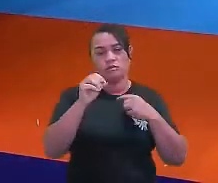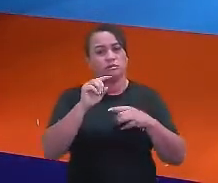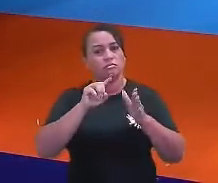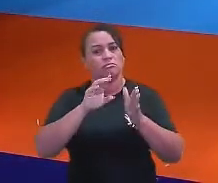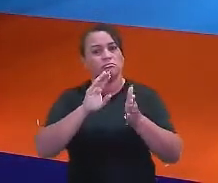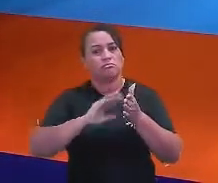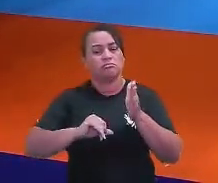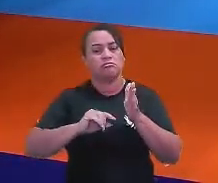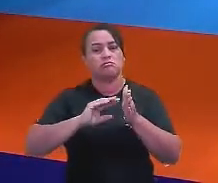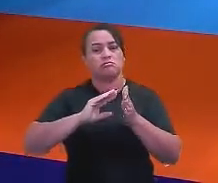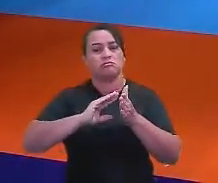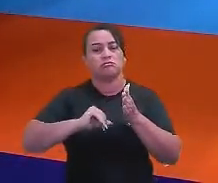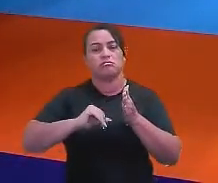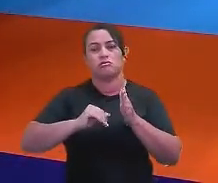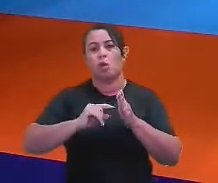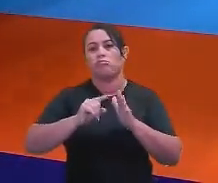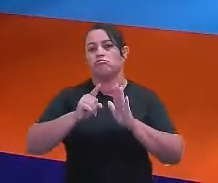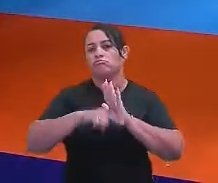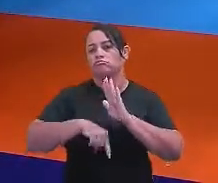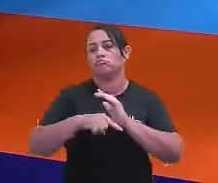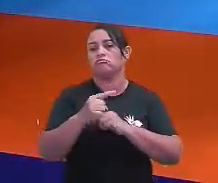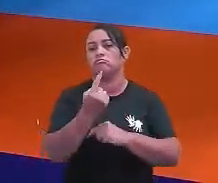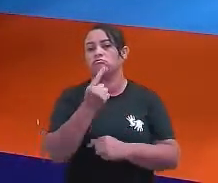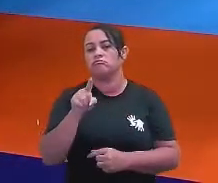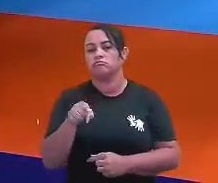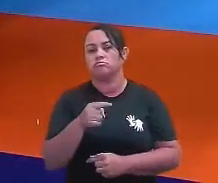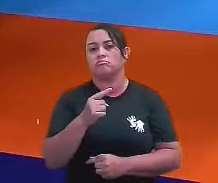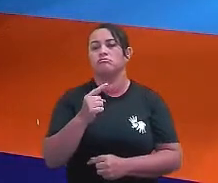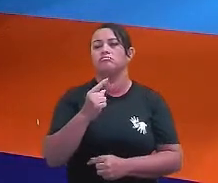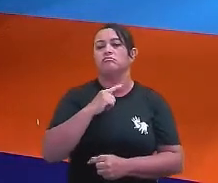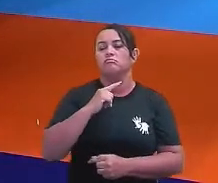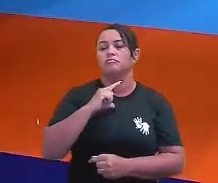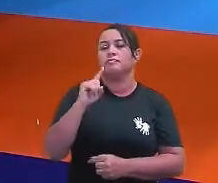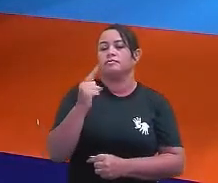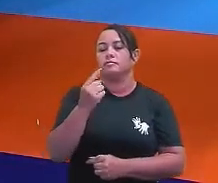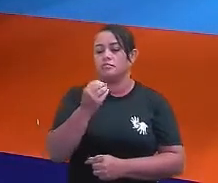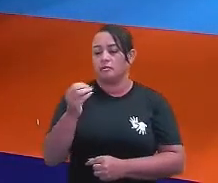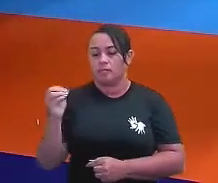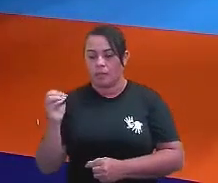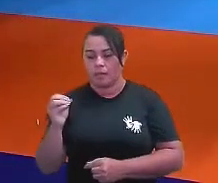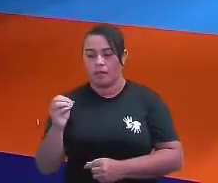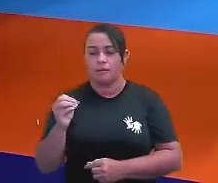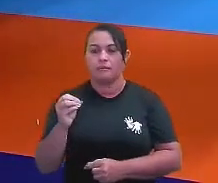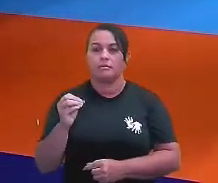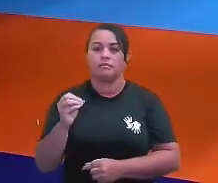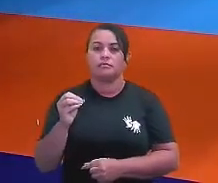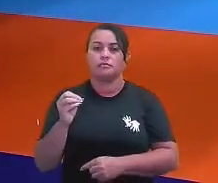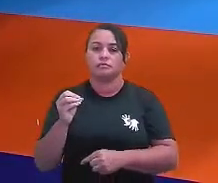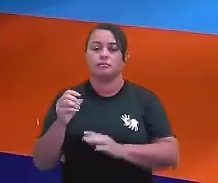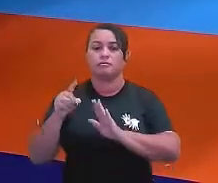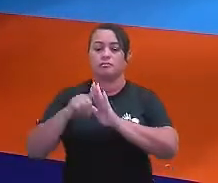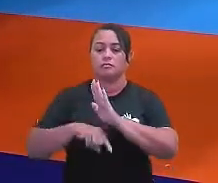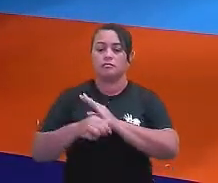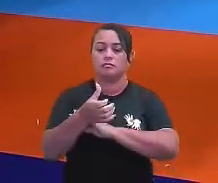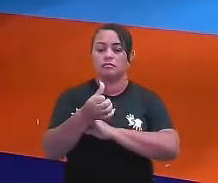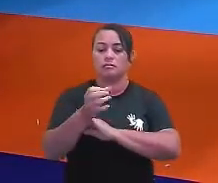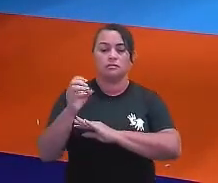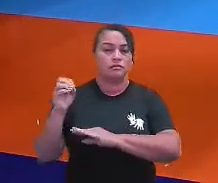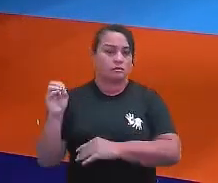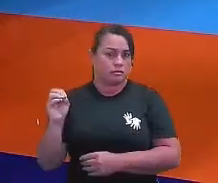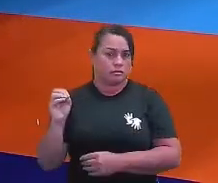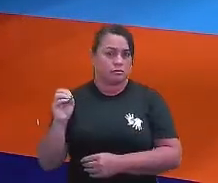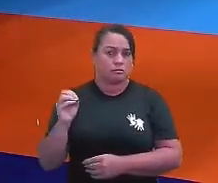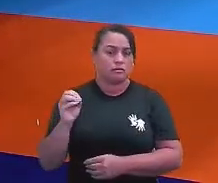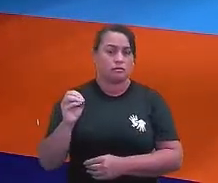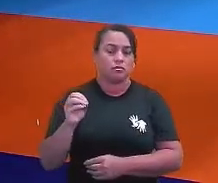com 1.000. Aí vou pegar esse 1.000, vou fazer a subtração com 600, que já facilita para mim. Tirar 600 de 1.000,